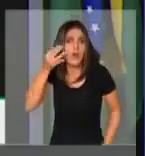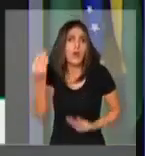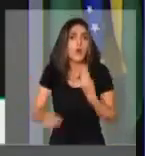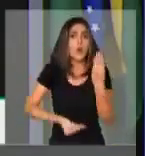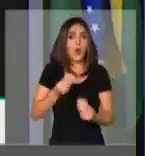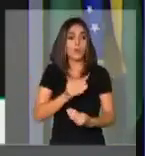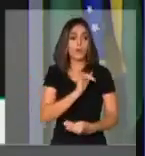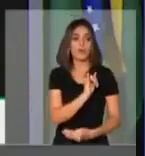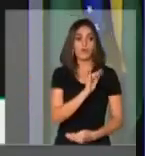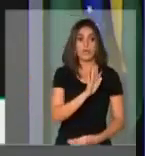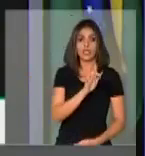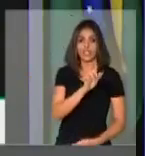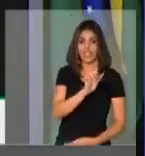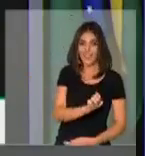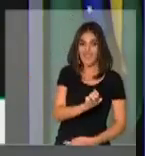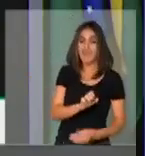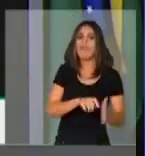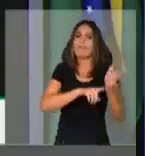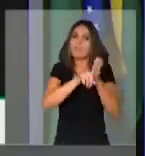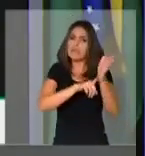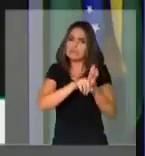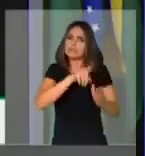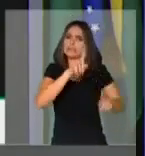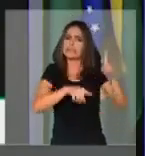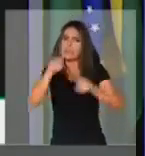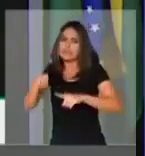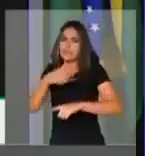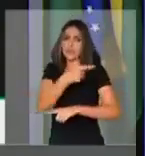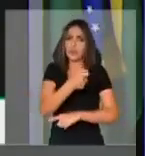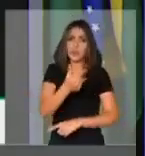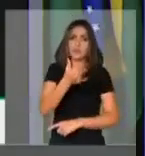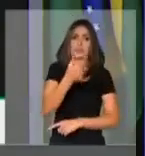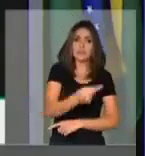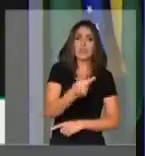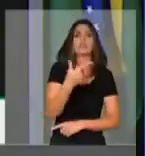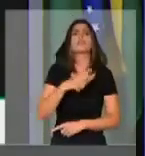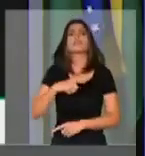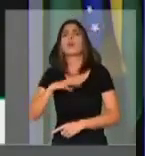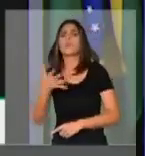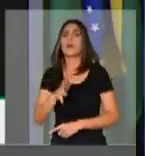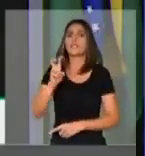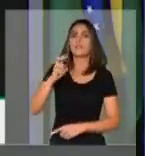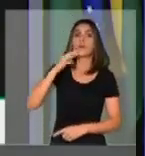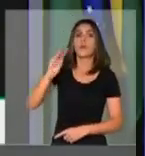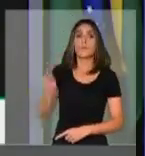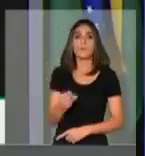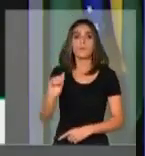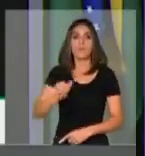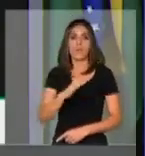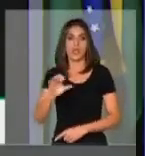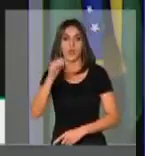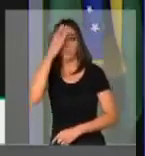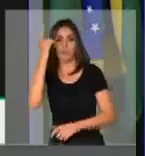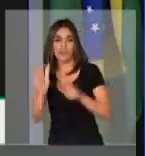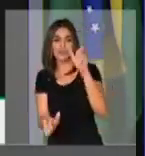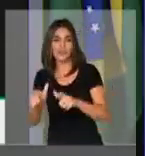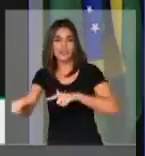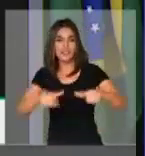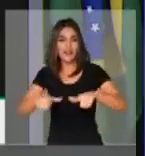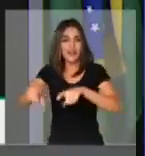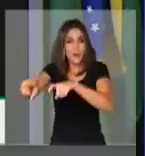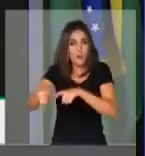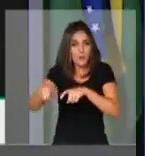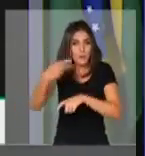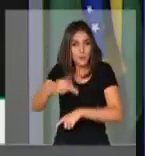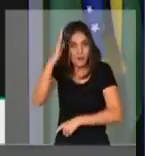considerando que, segundo o IBGE, no levantamento de 2017, há cerca de 5 milhões de trabalhadores rurais no Brasil,